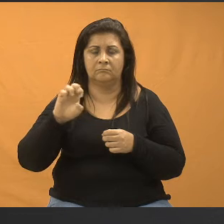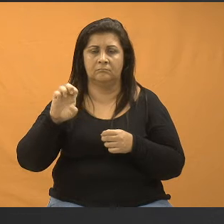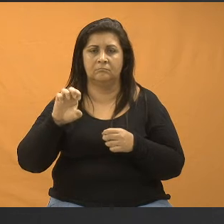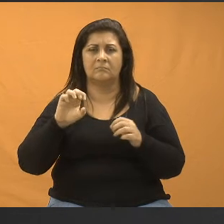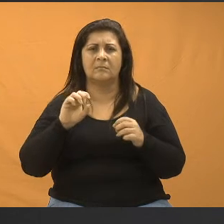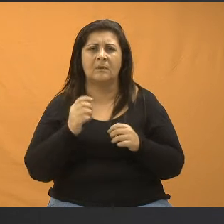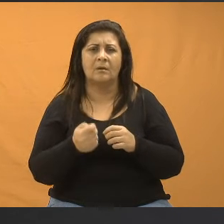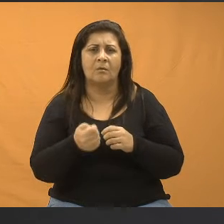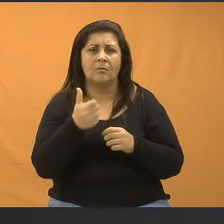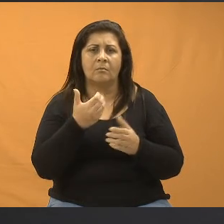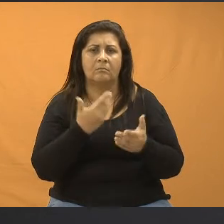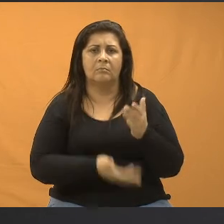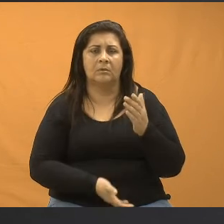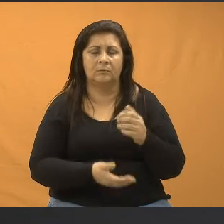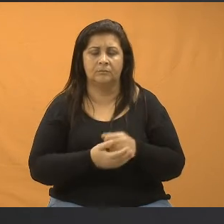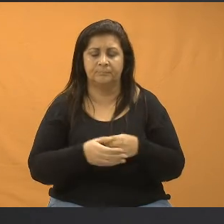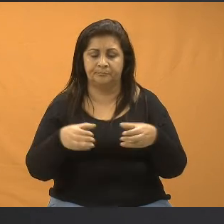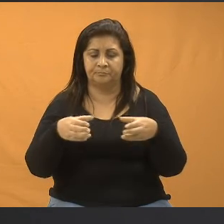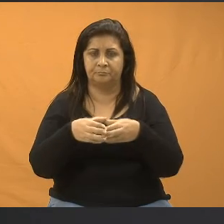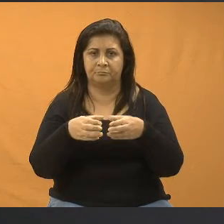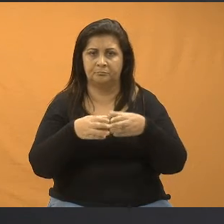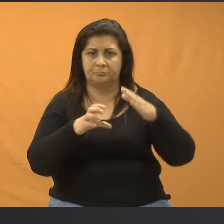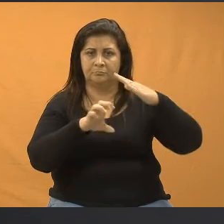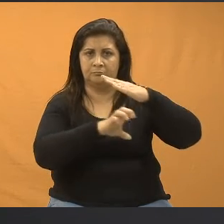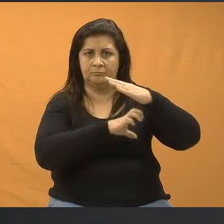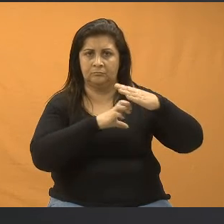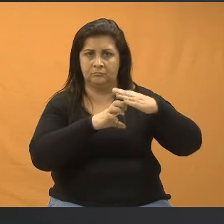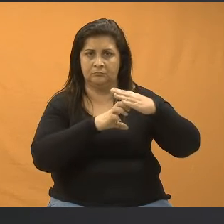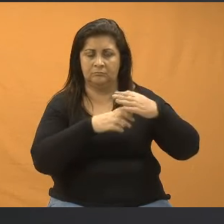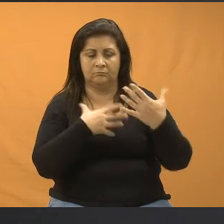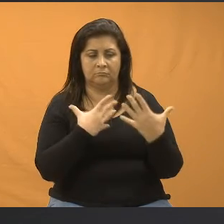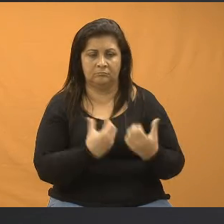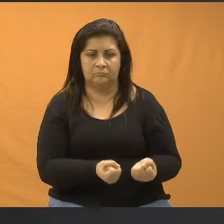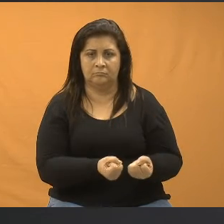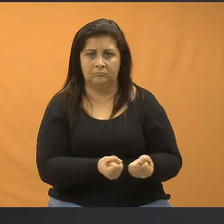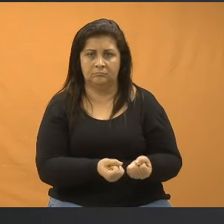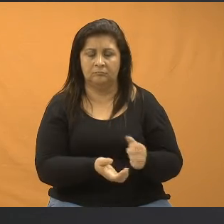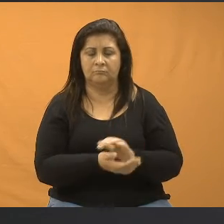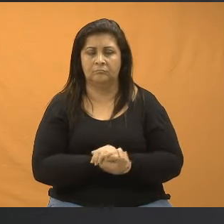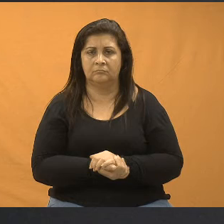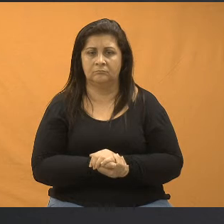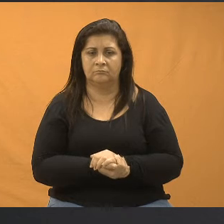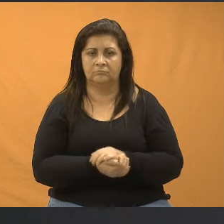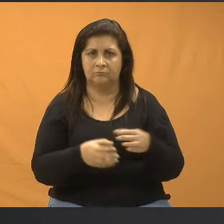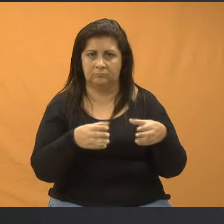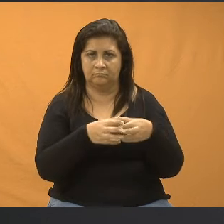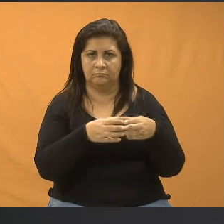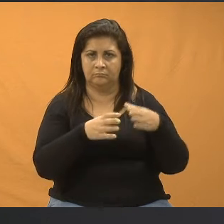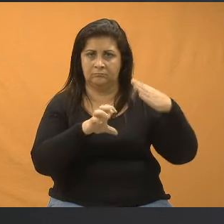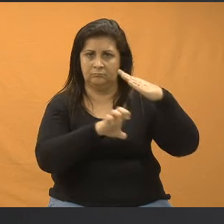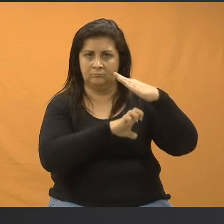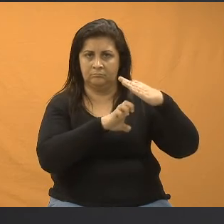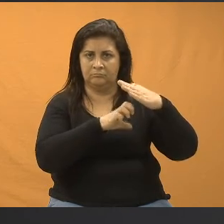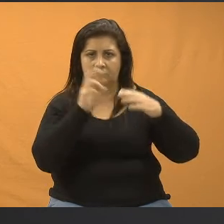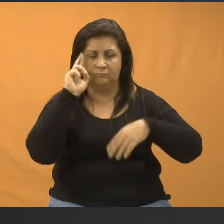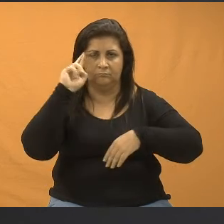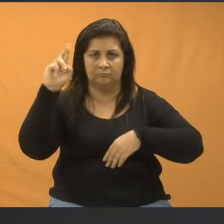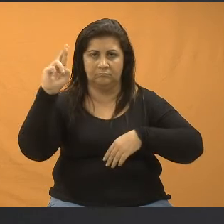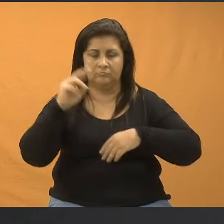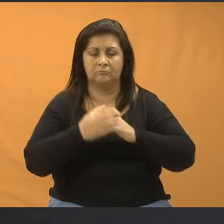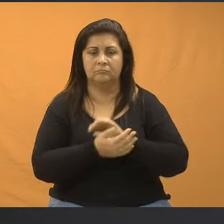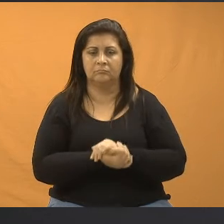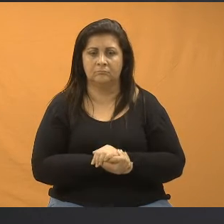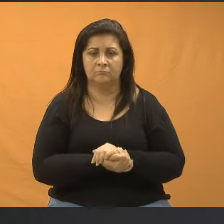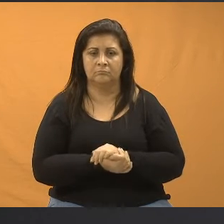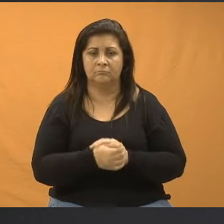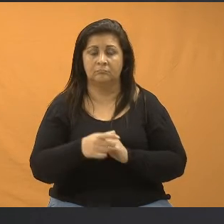Um grupo de empresários do município falou: nós vamos assumir isso. Um grupo de empresários assumiu isso, né? Como tinha um